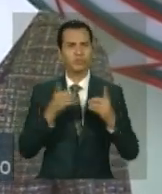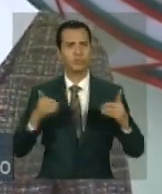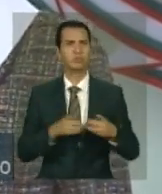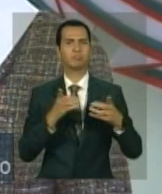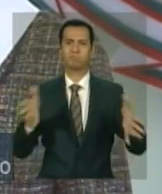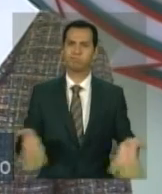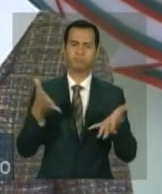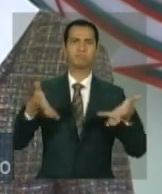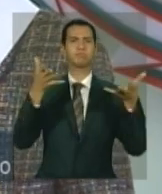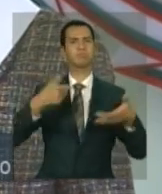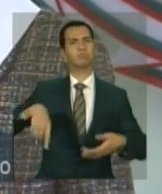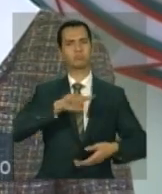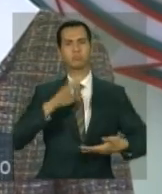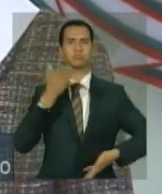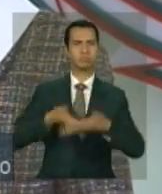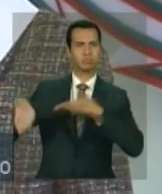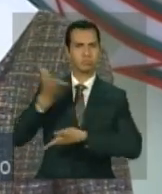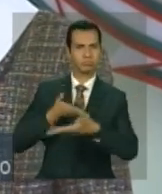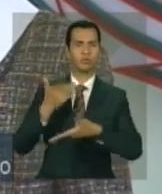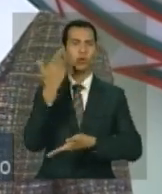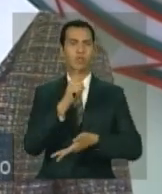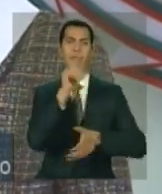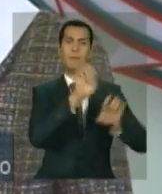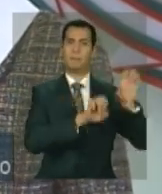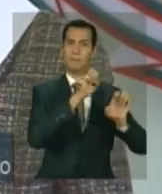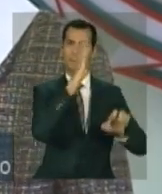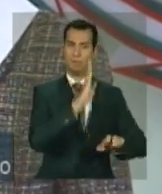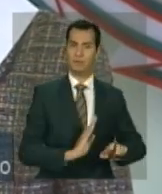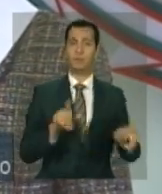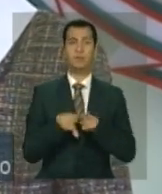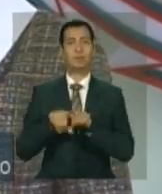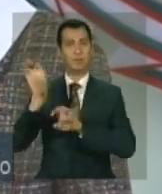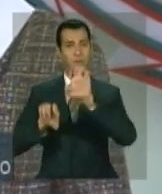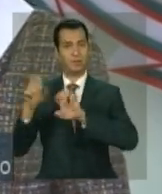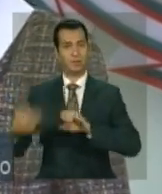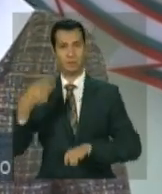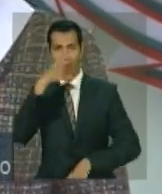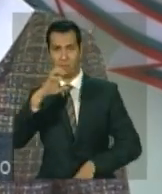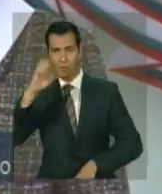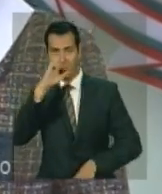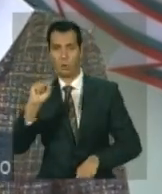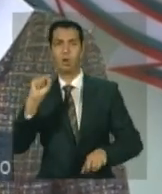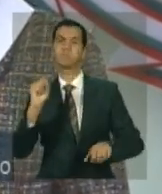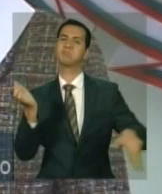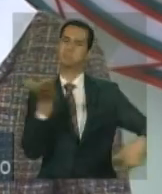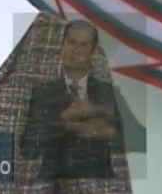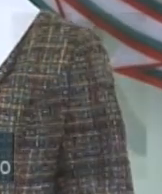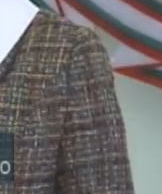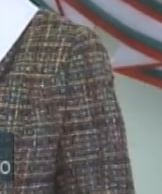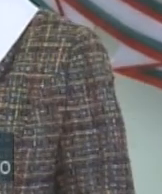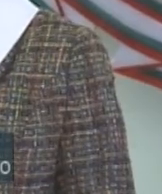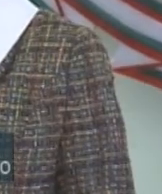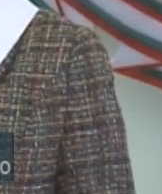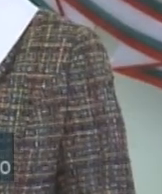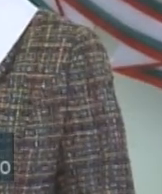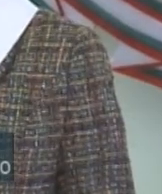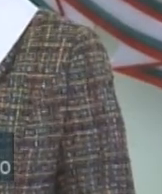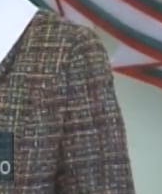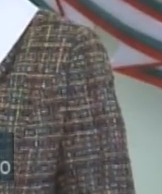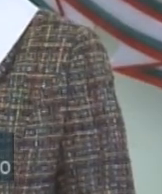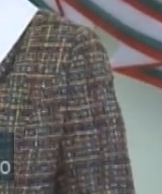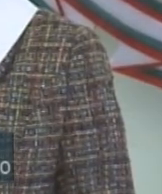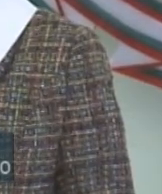as oportunidades para empresários brasileiros e búlgaros. Com tudo isso, tenho um